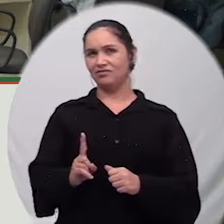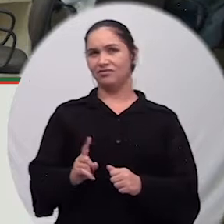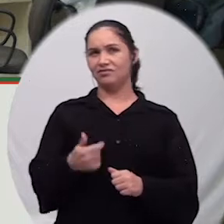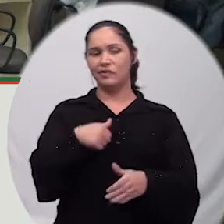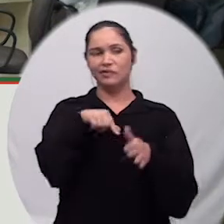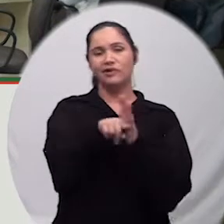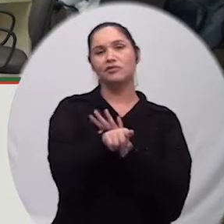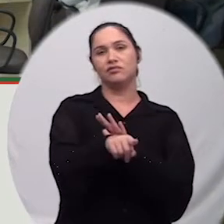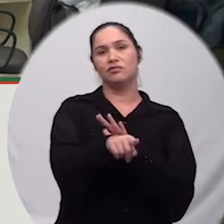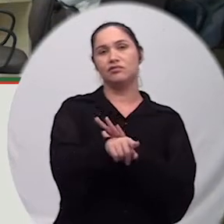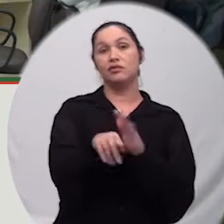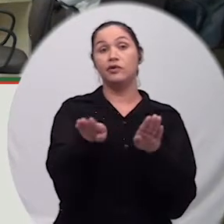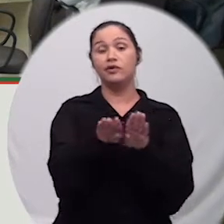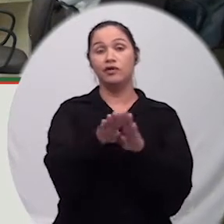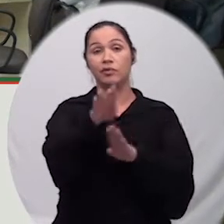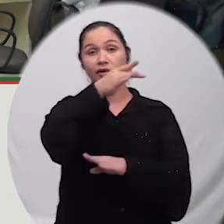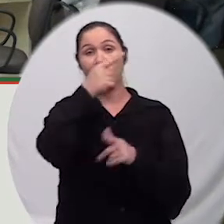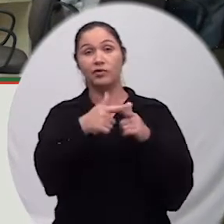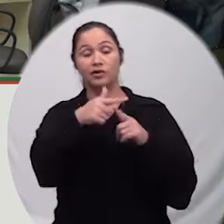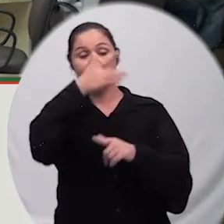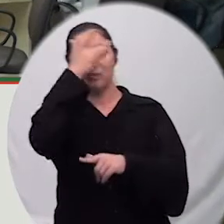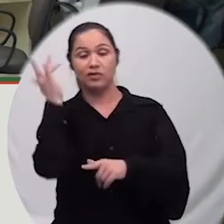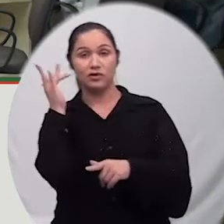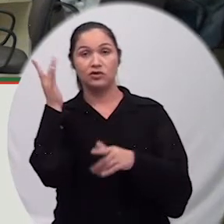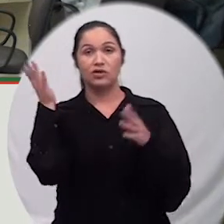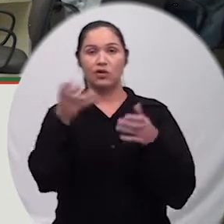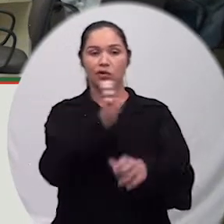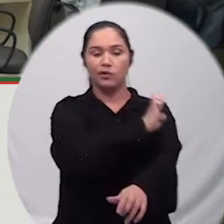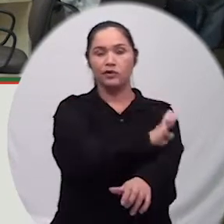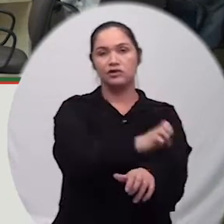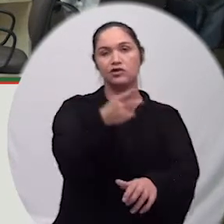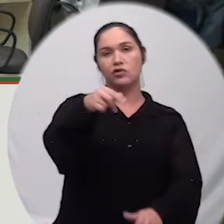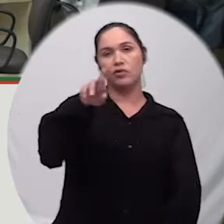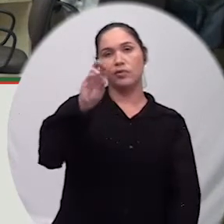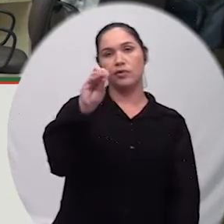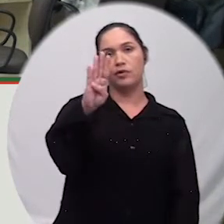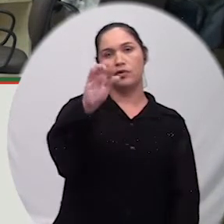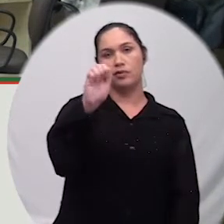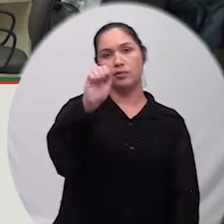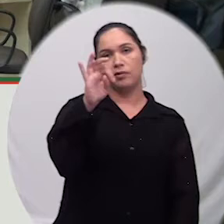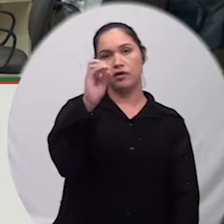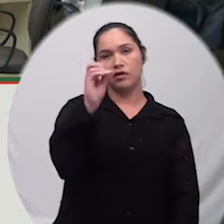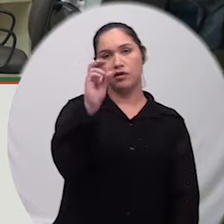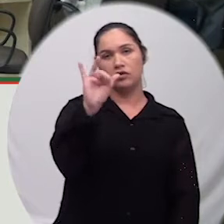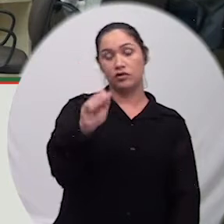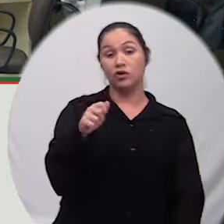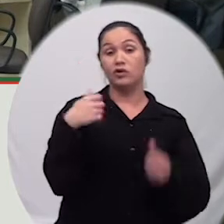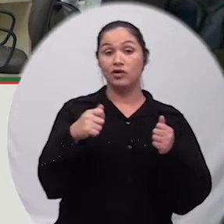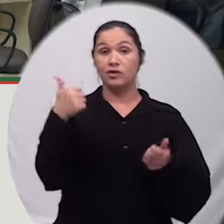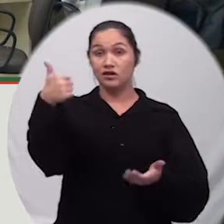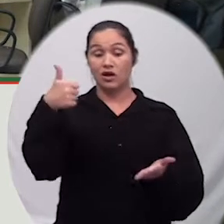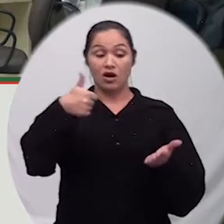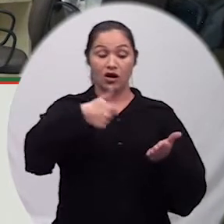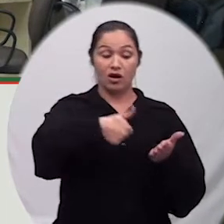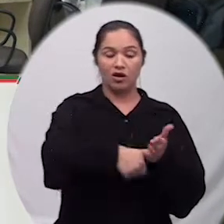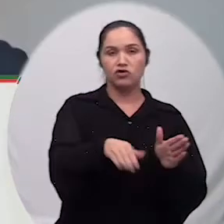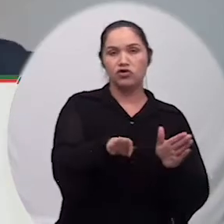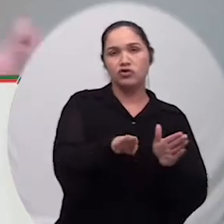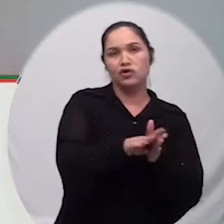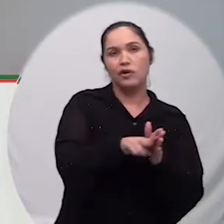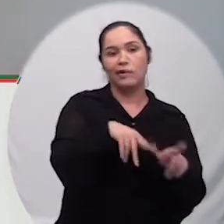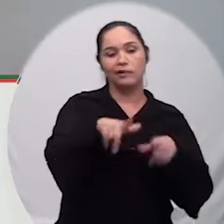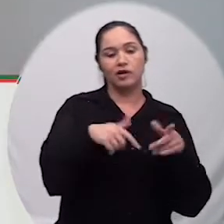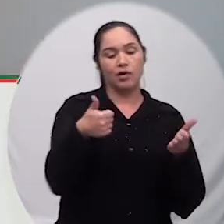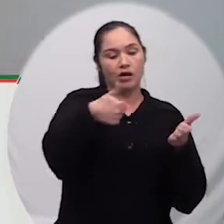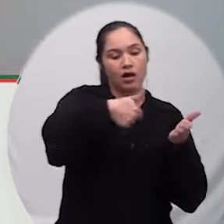assim, ó, tem pessoas que estão no estágio probatório e que também não autenticam, né, os seus digitais ali de entrada e saída. E quando